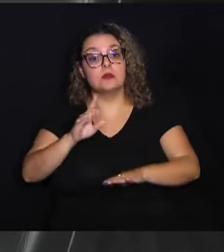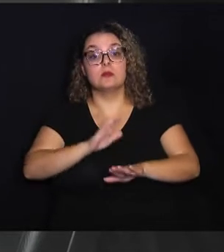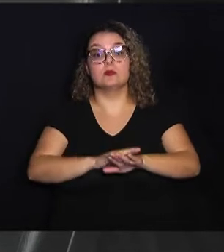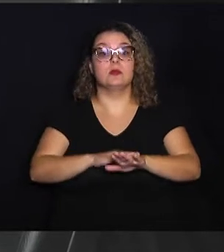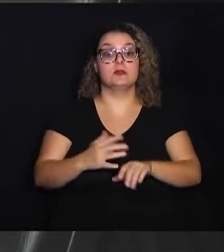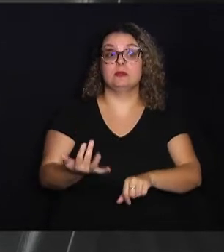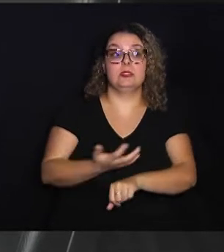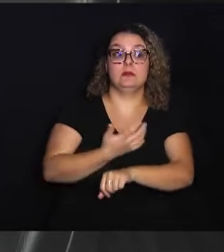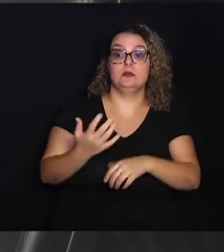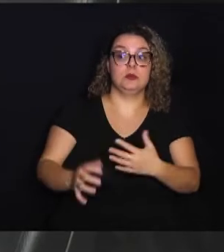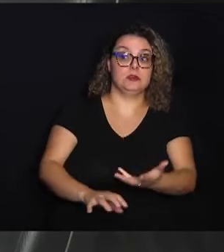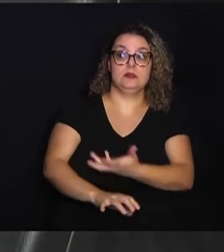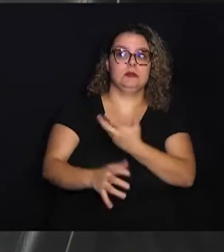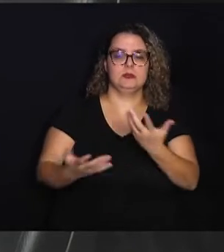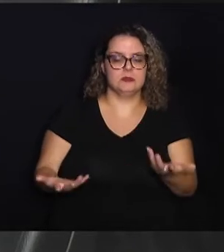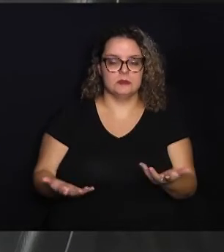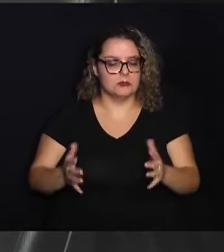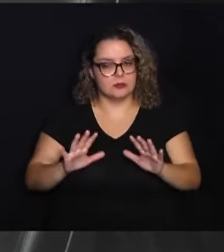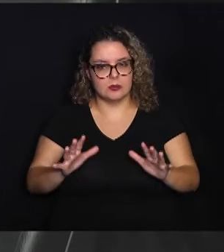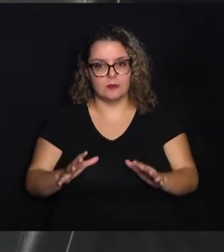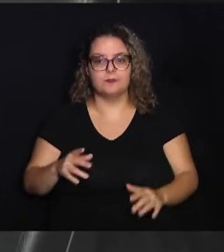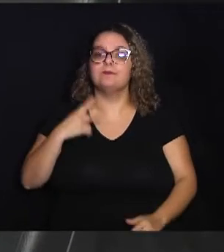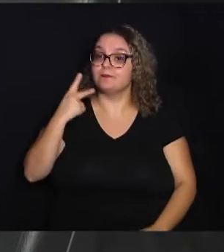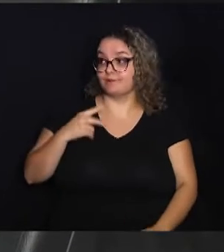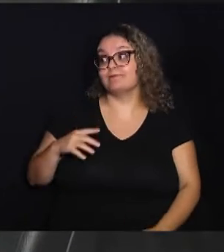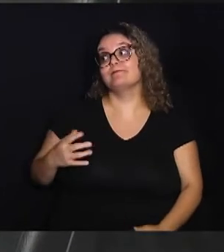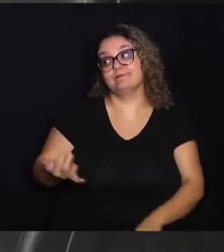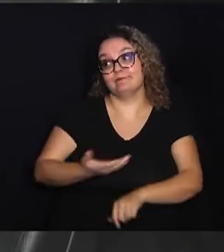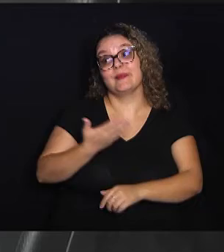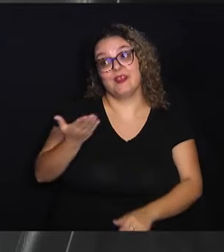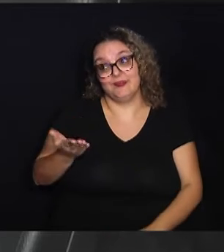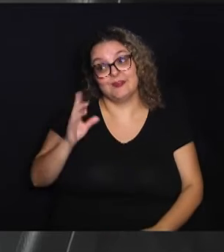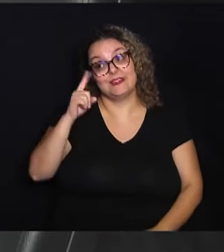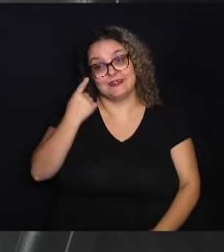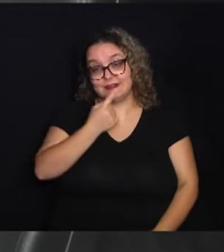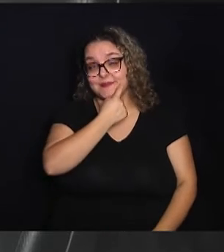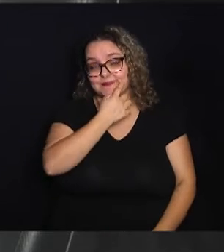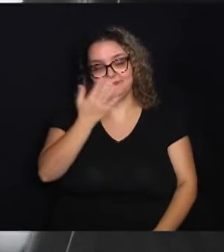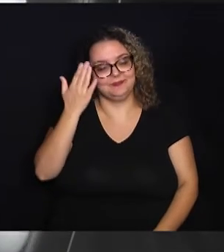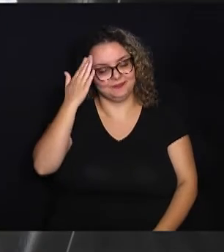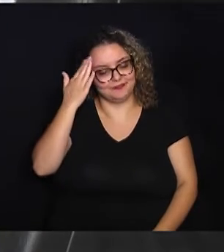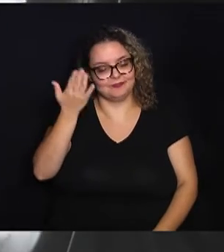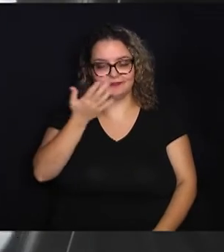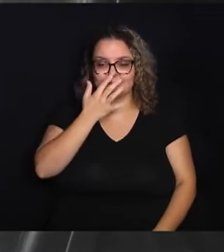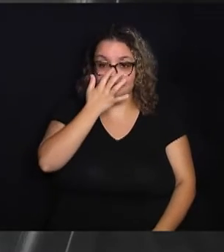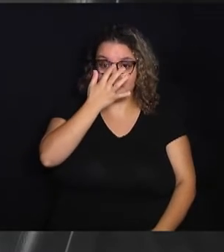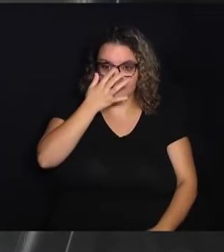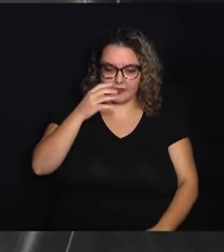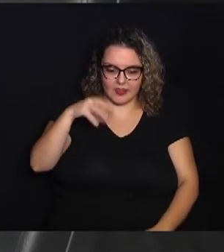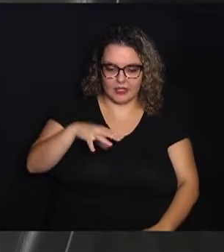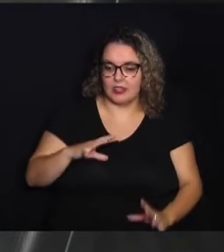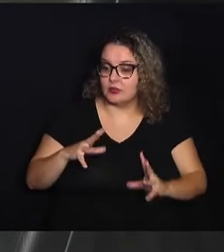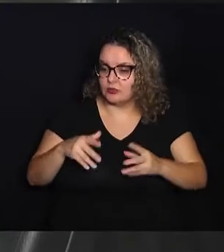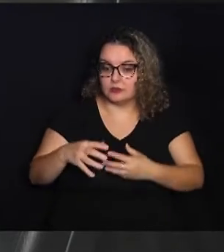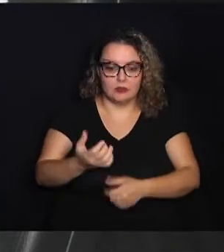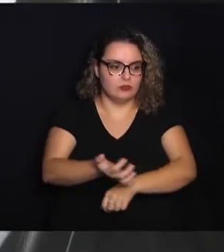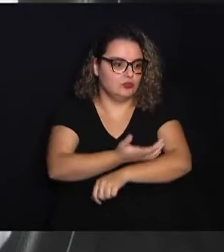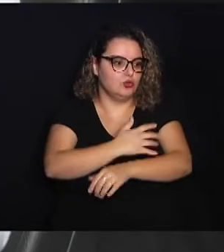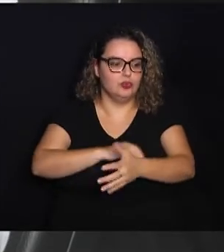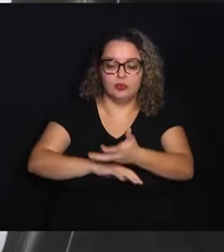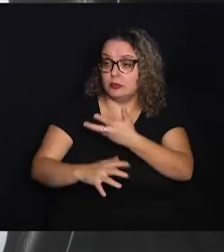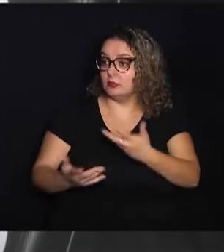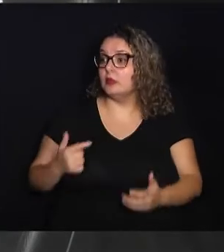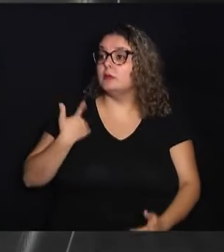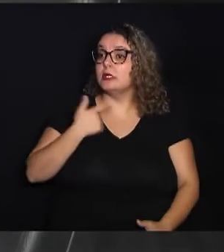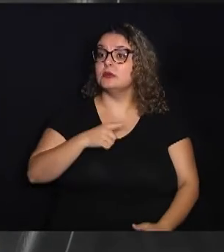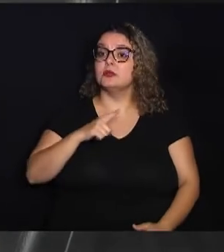emoção. A política é muita emoção, né, Mirna? Você sabe bem disso. Aqui é tudo muito emocional. Mas a gente